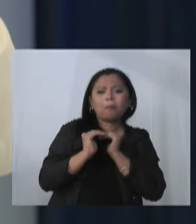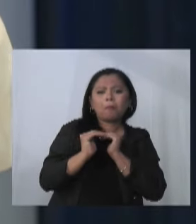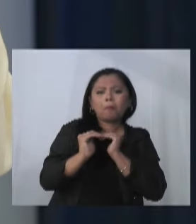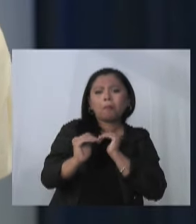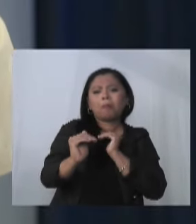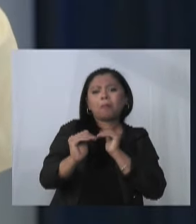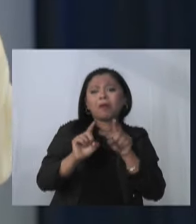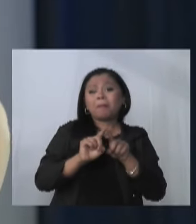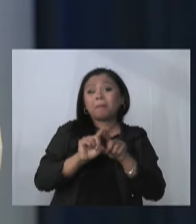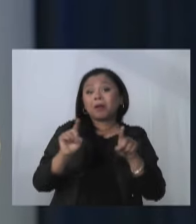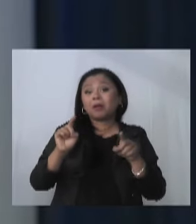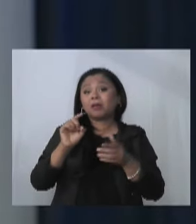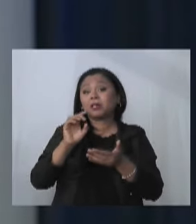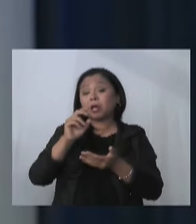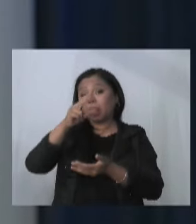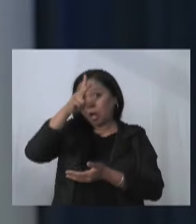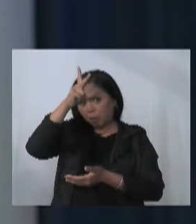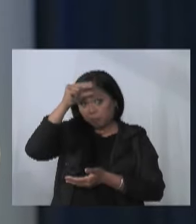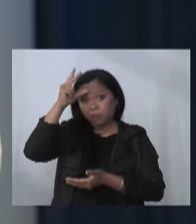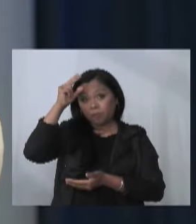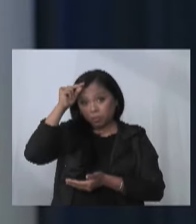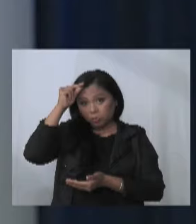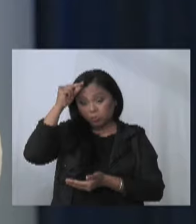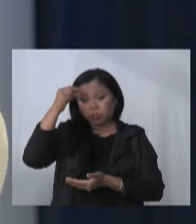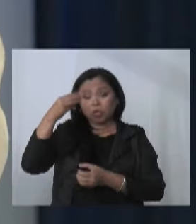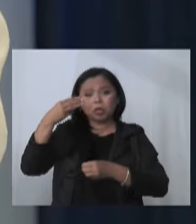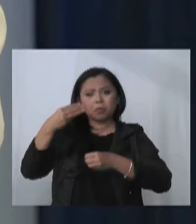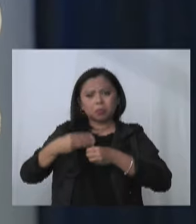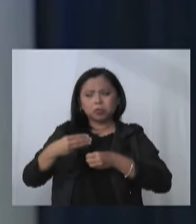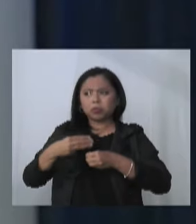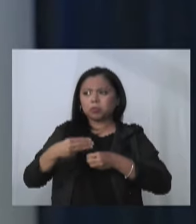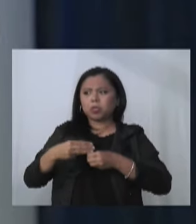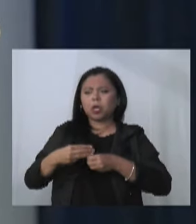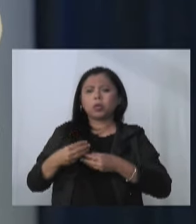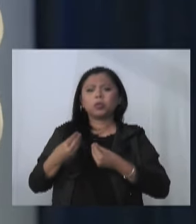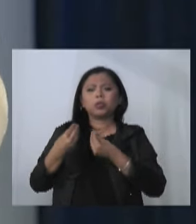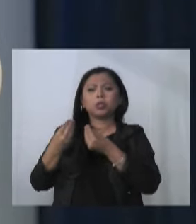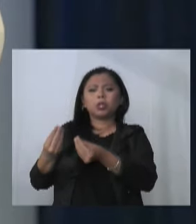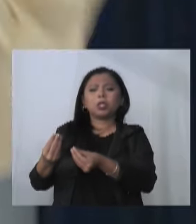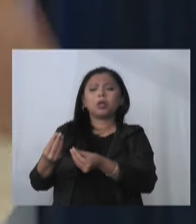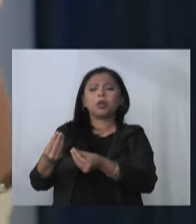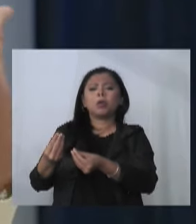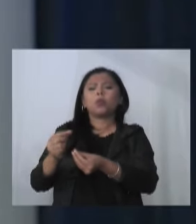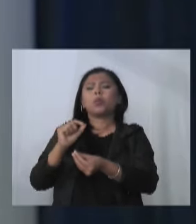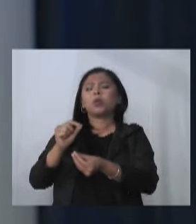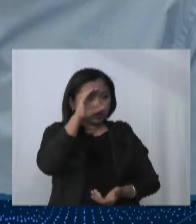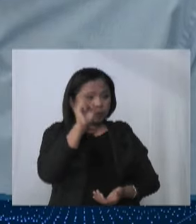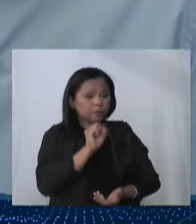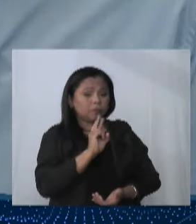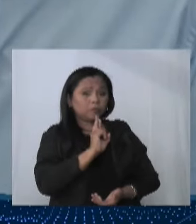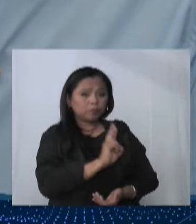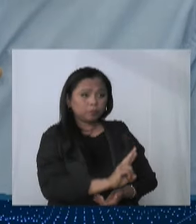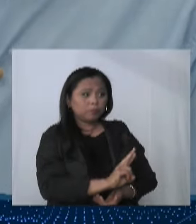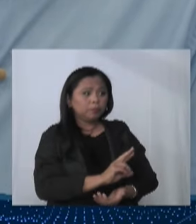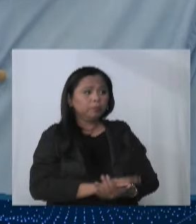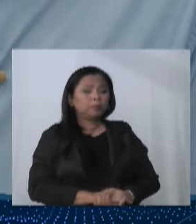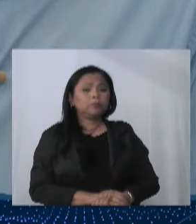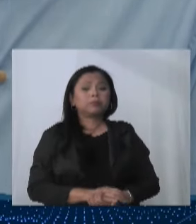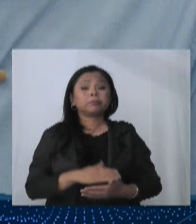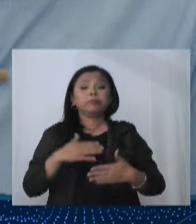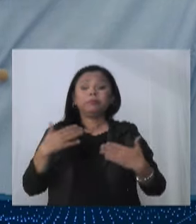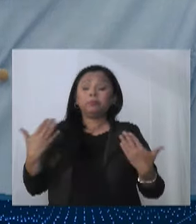um maior proporcional à sua população, maior concurso de todos os tempos. Candidato